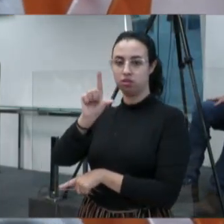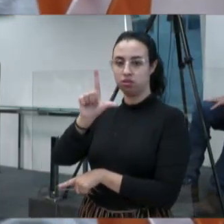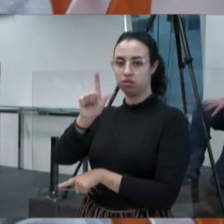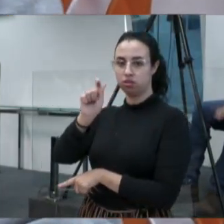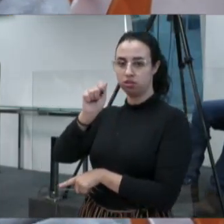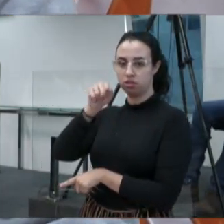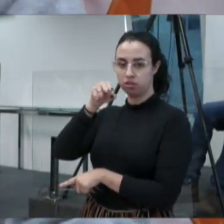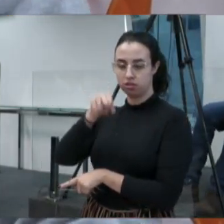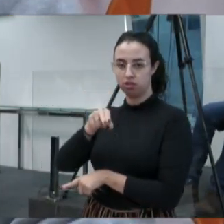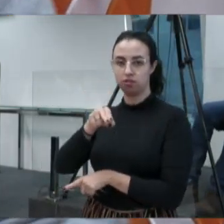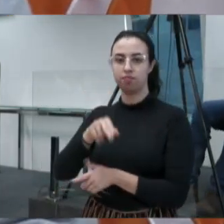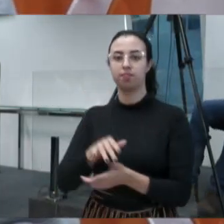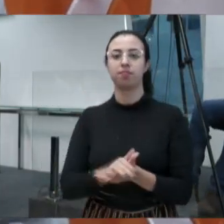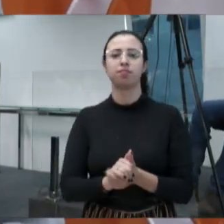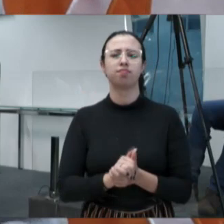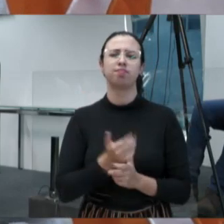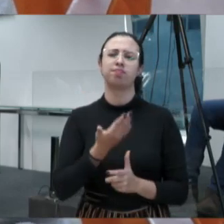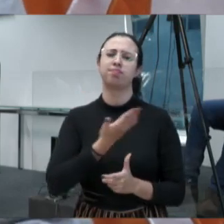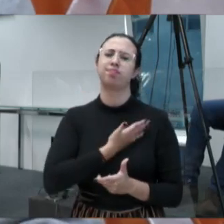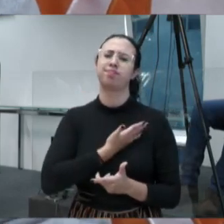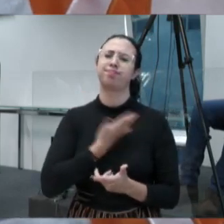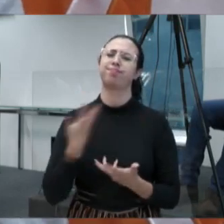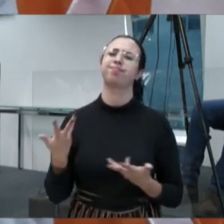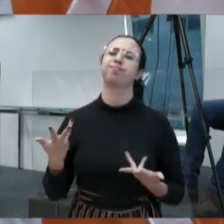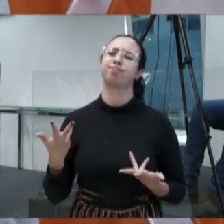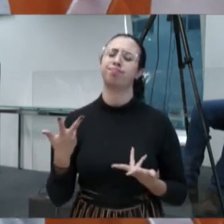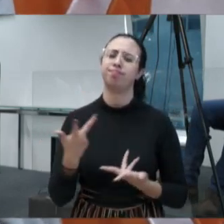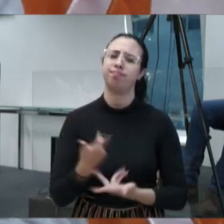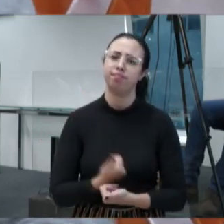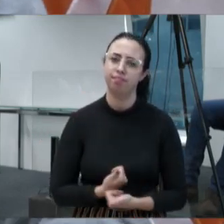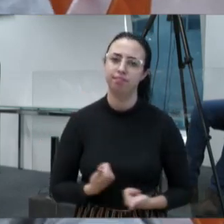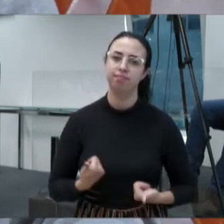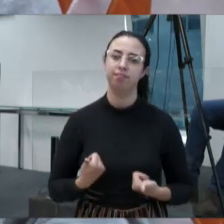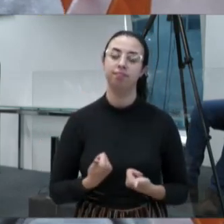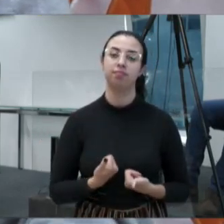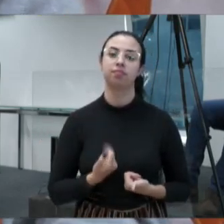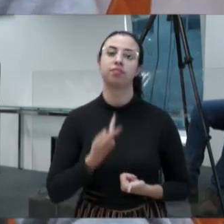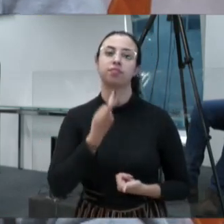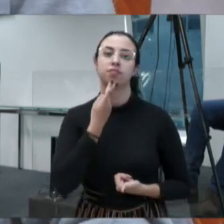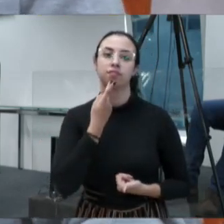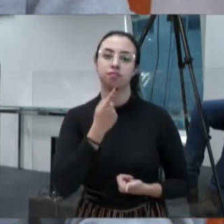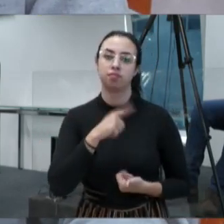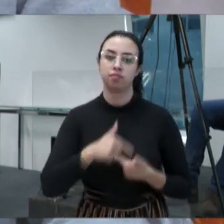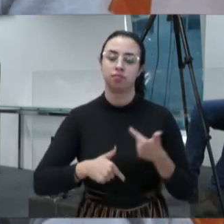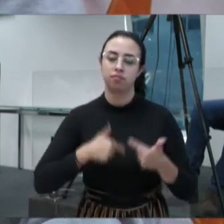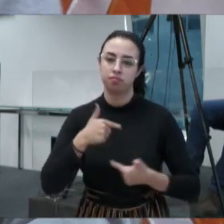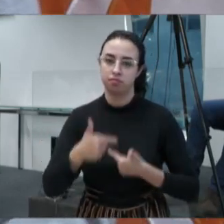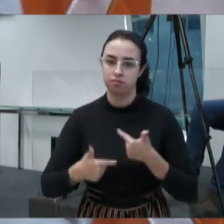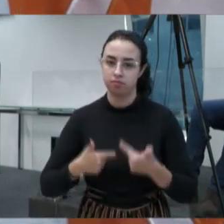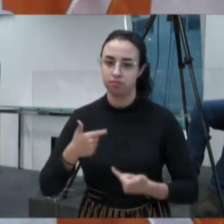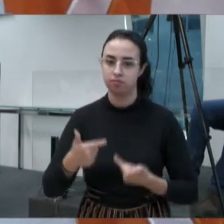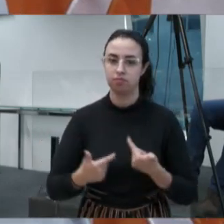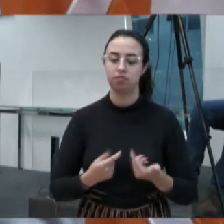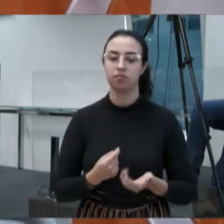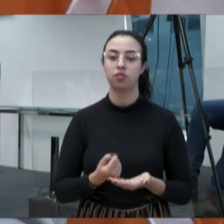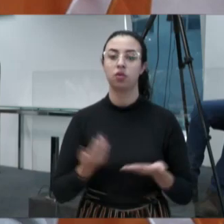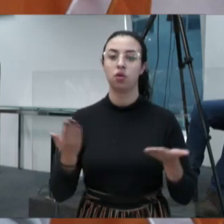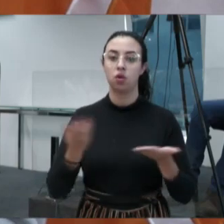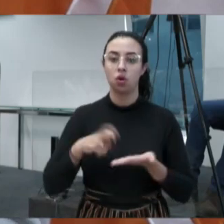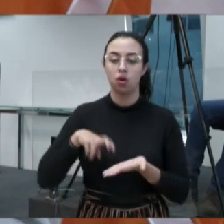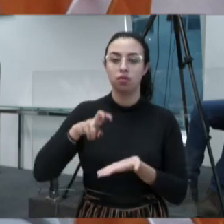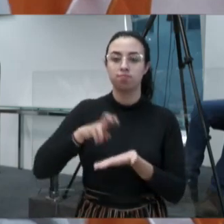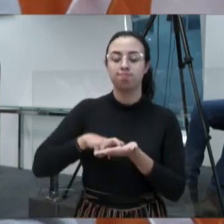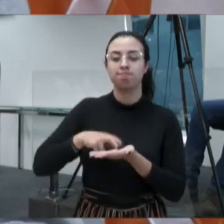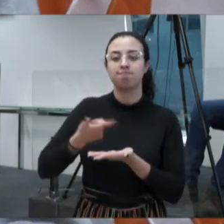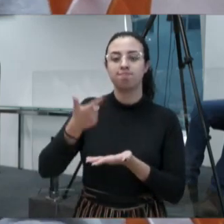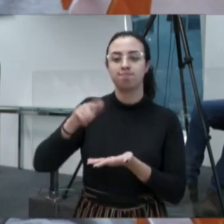na MX-72. Esse grande irmão aí tem nos acompanhado no nosso trabalho. E falando do nosso trabalho com o gabinete na rua, senhor presidente. Hoje pela manhã, mais